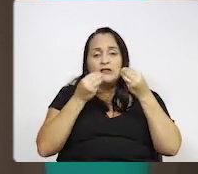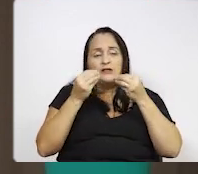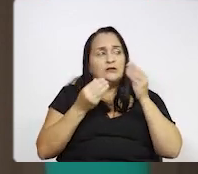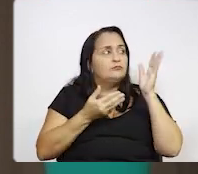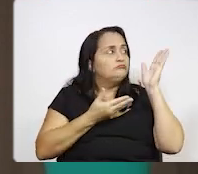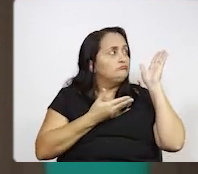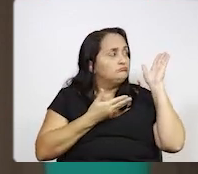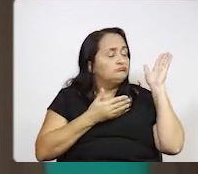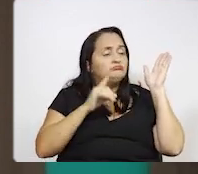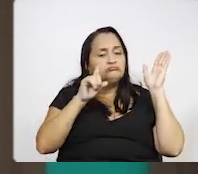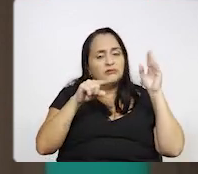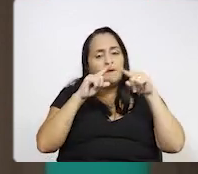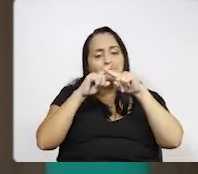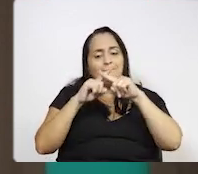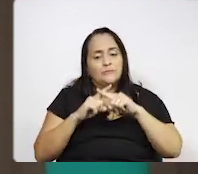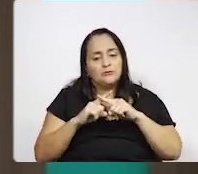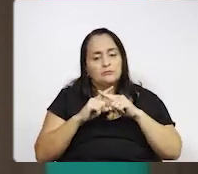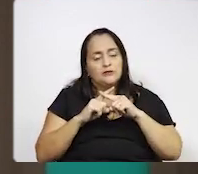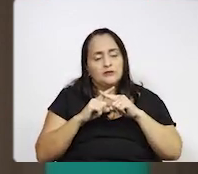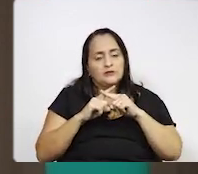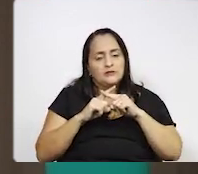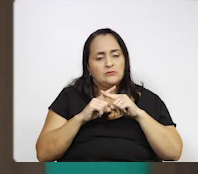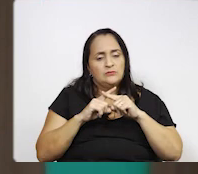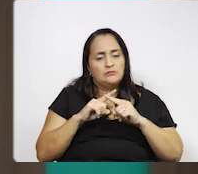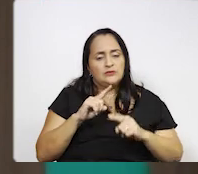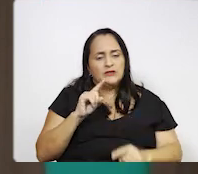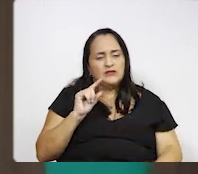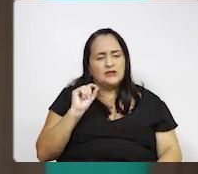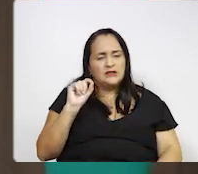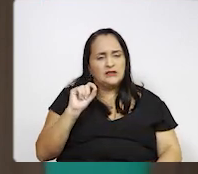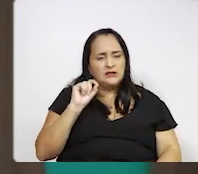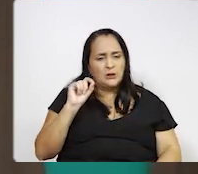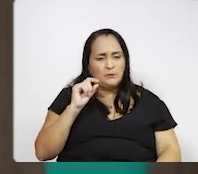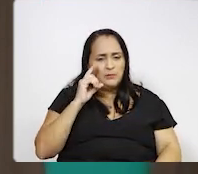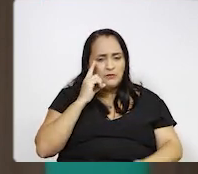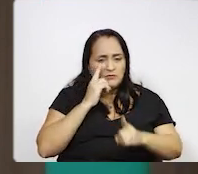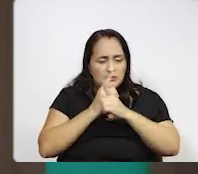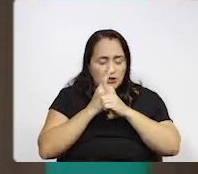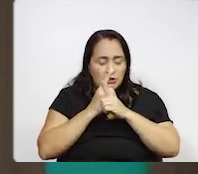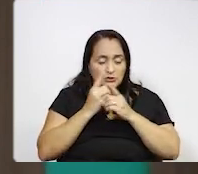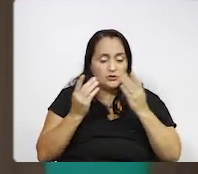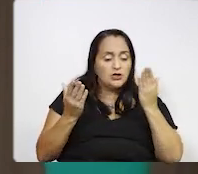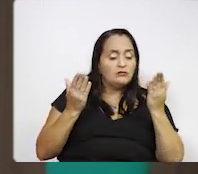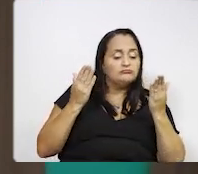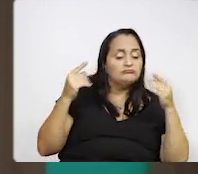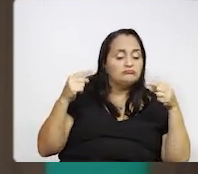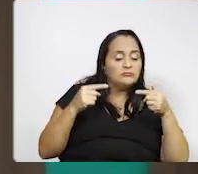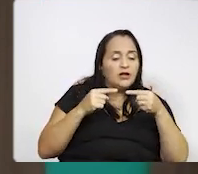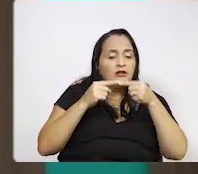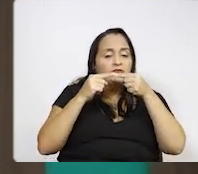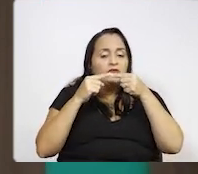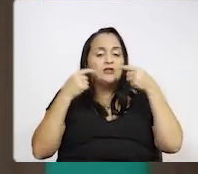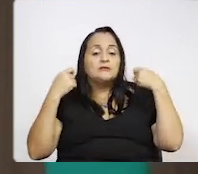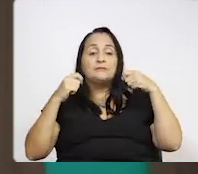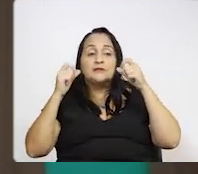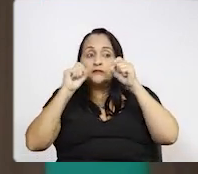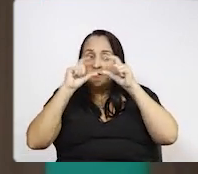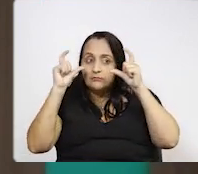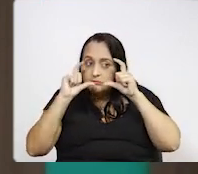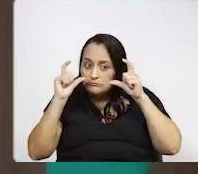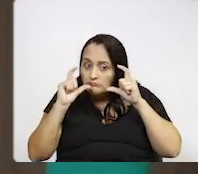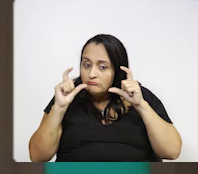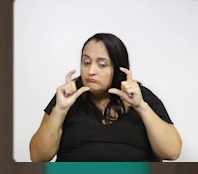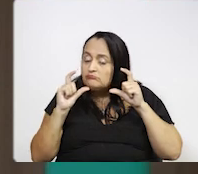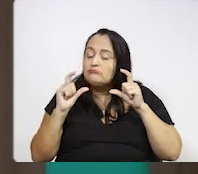multiplicação, tá? Então, 13 vezes 2, 26. Então, gente, para achar equivalente, você tem que